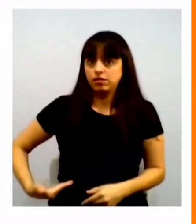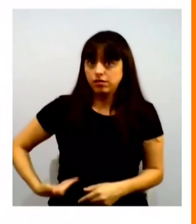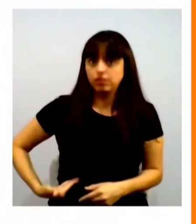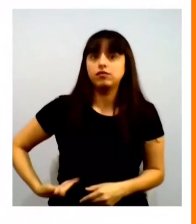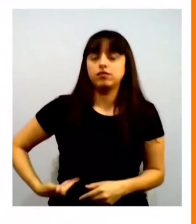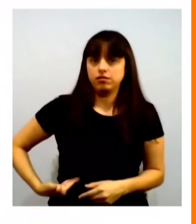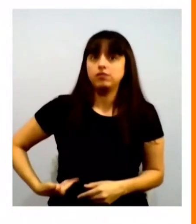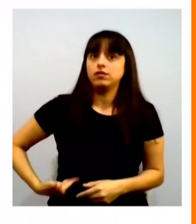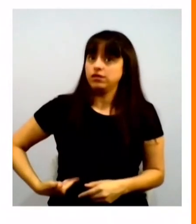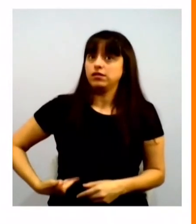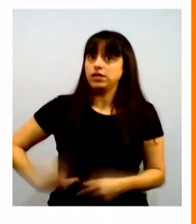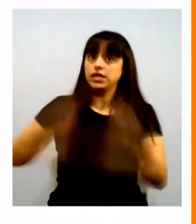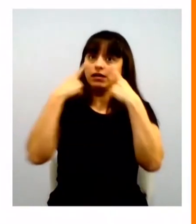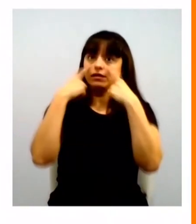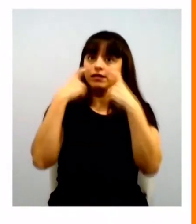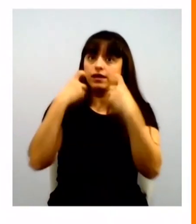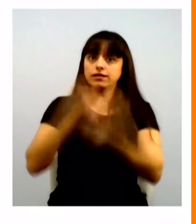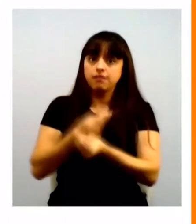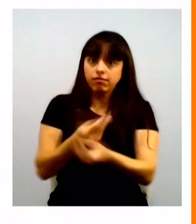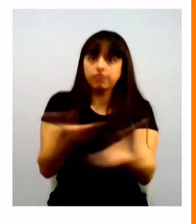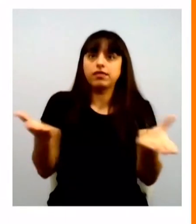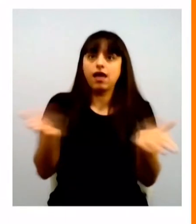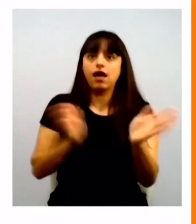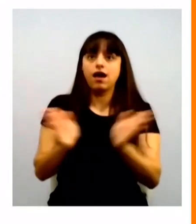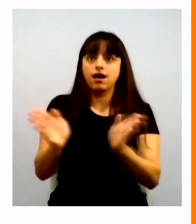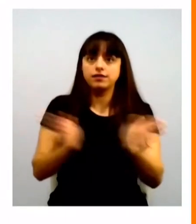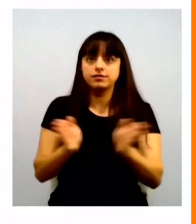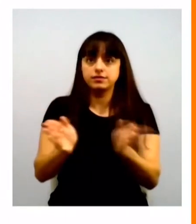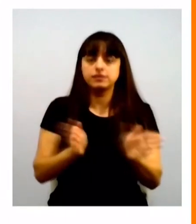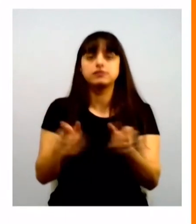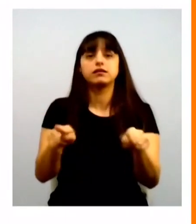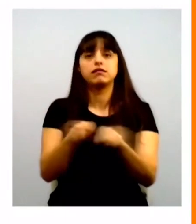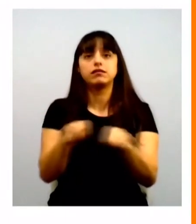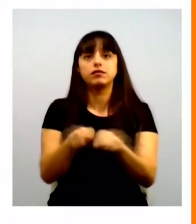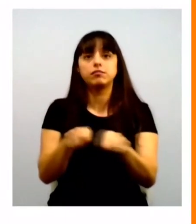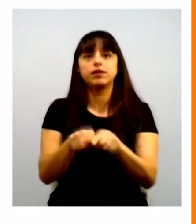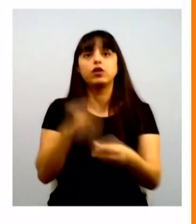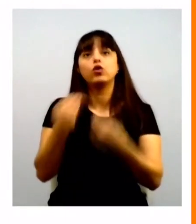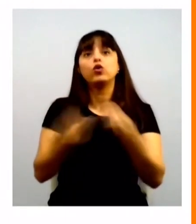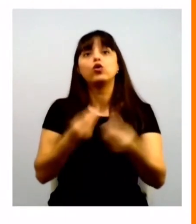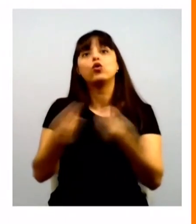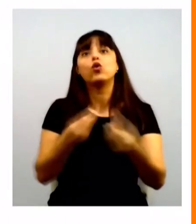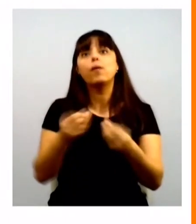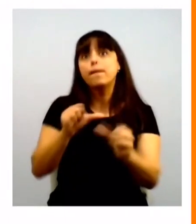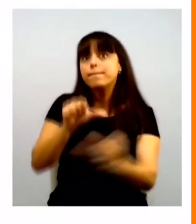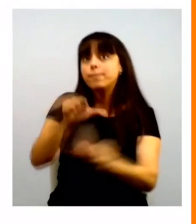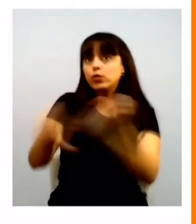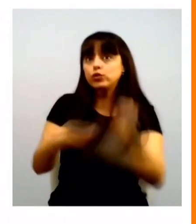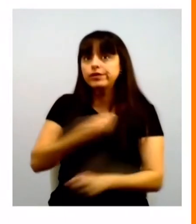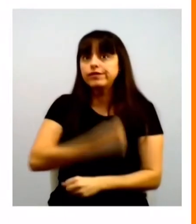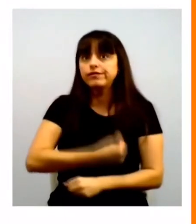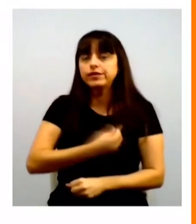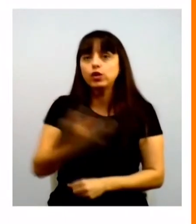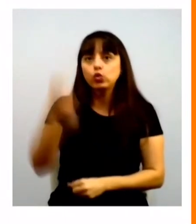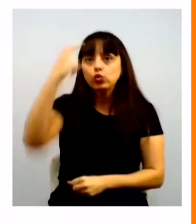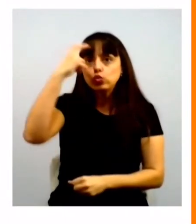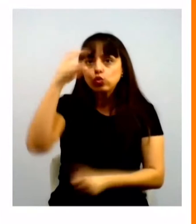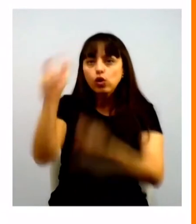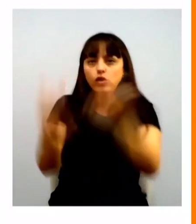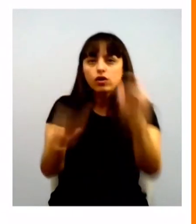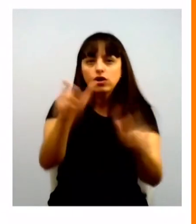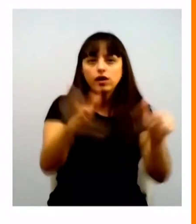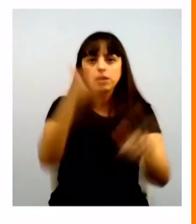sobre todo, de como se altera a vida cultural dos cidadãos e de nossas cidadãos.